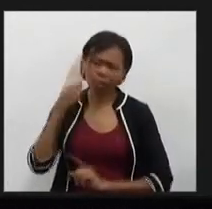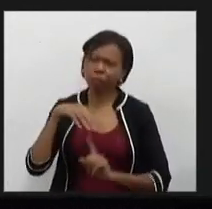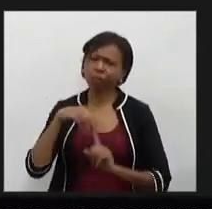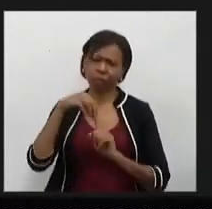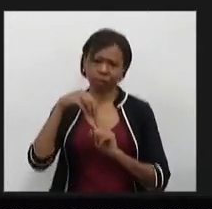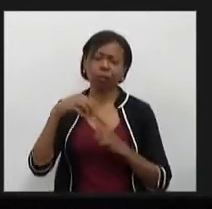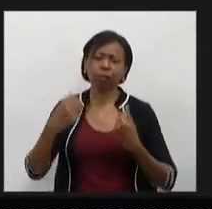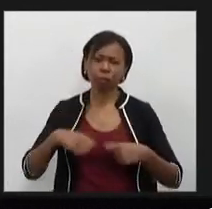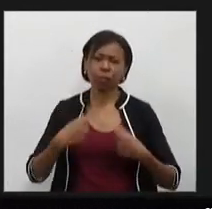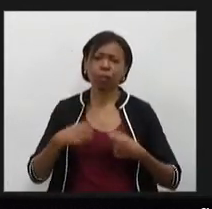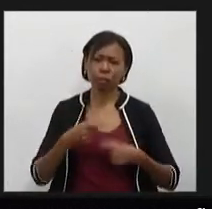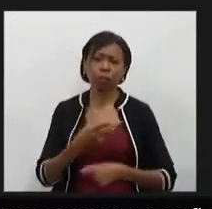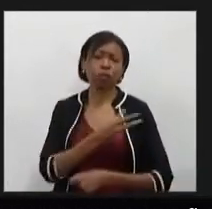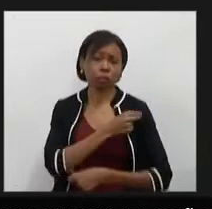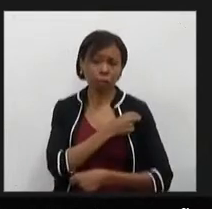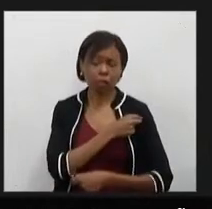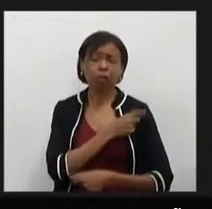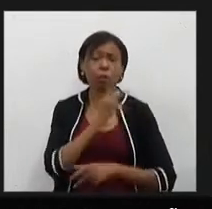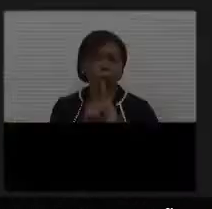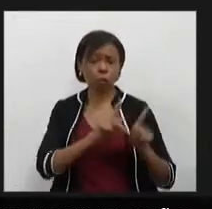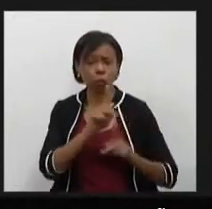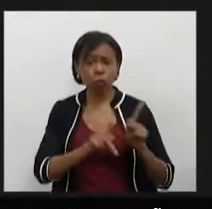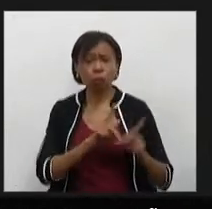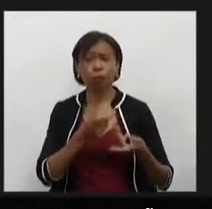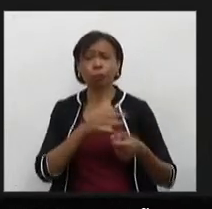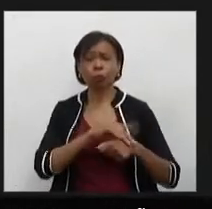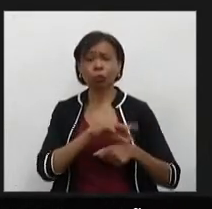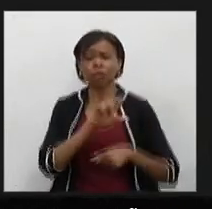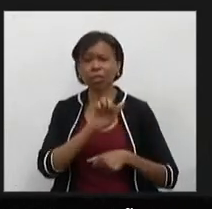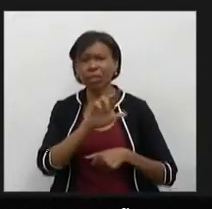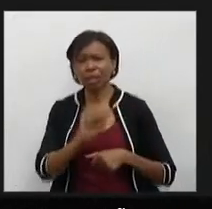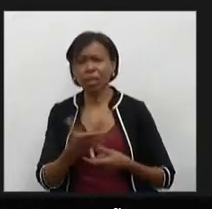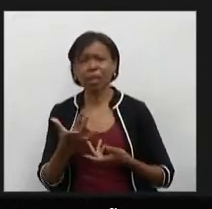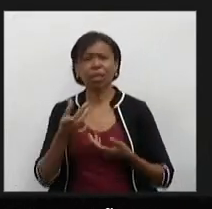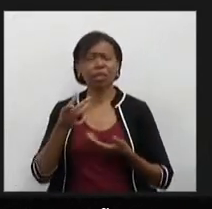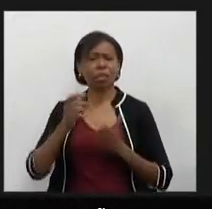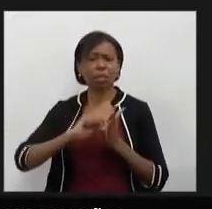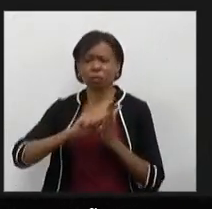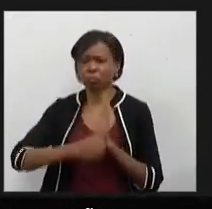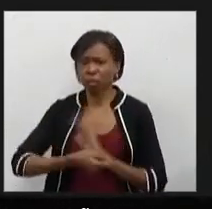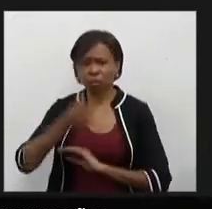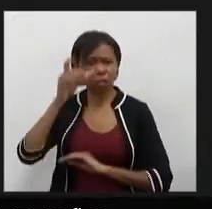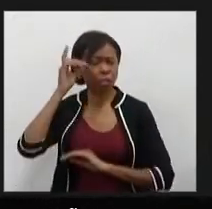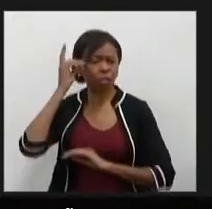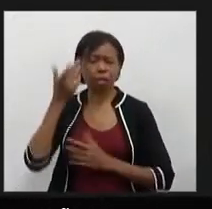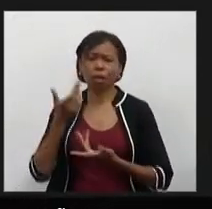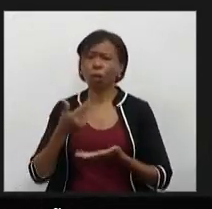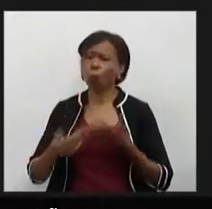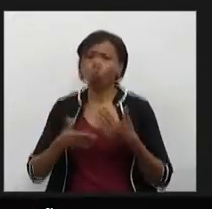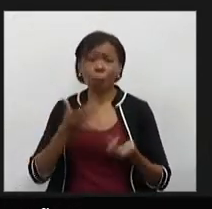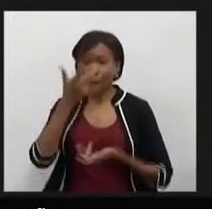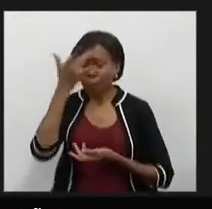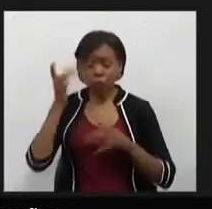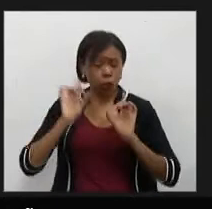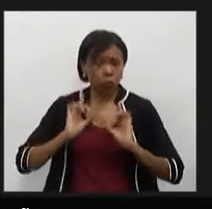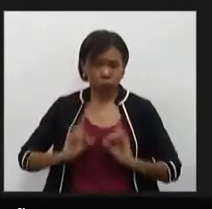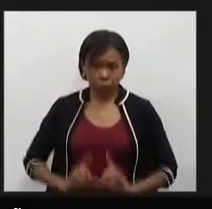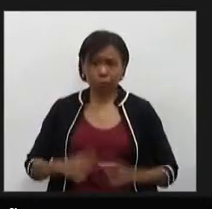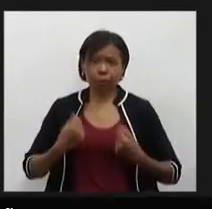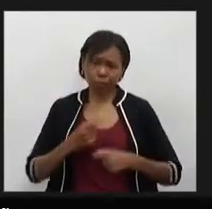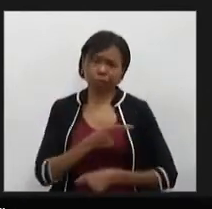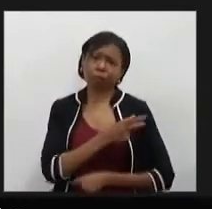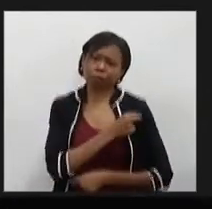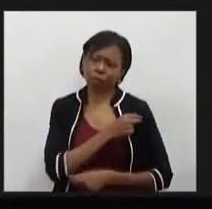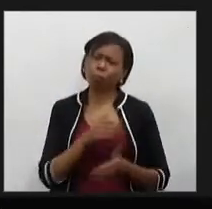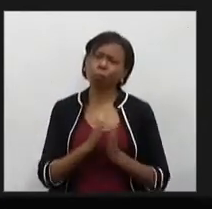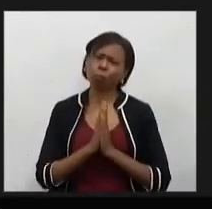imunizar não só as pessoas com doenças raras, deficiência, autismo, síndrome de Down, como também os seus cuidadores que estão ali diariamente. Por favor,